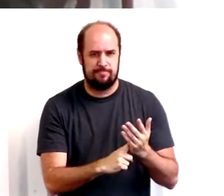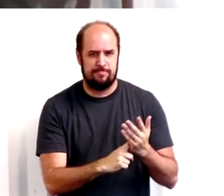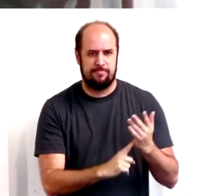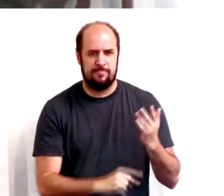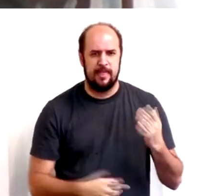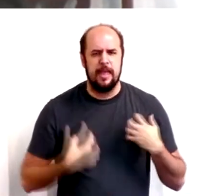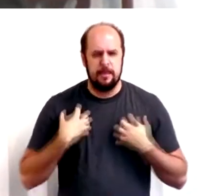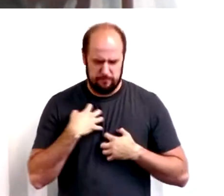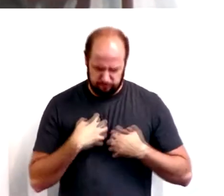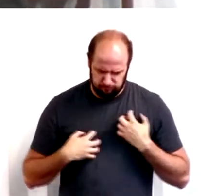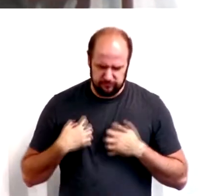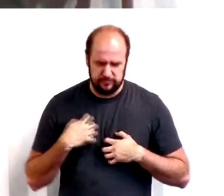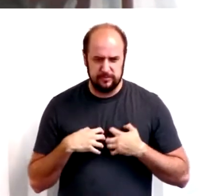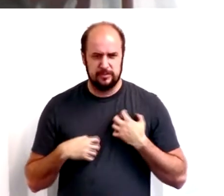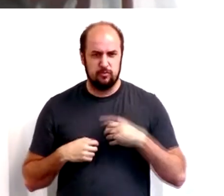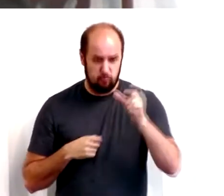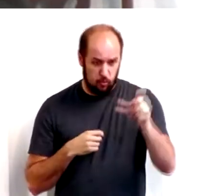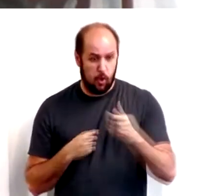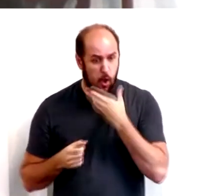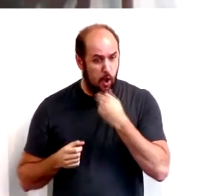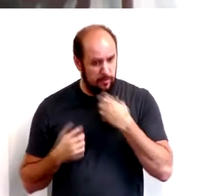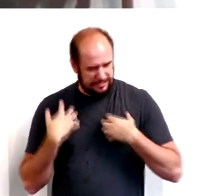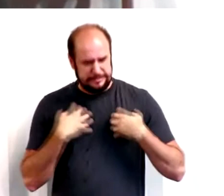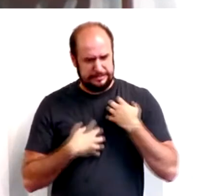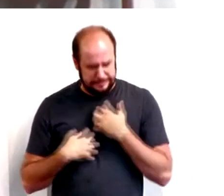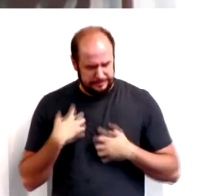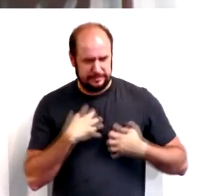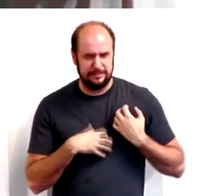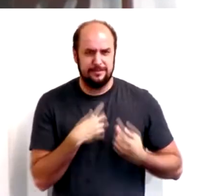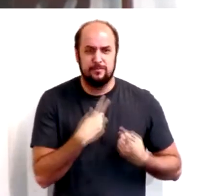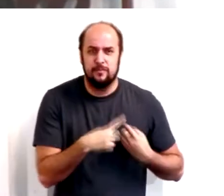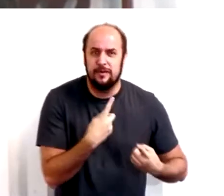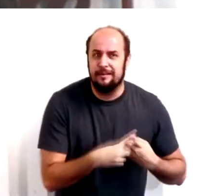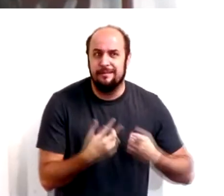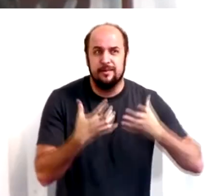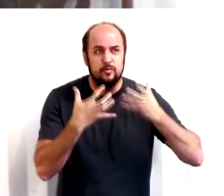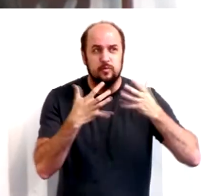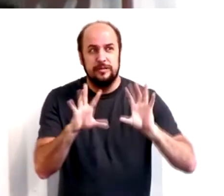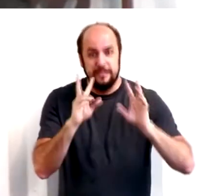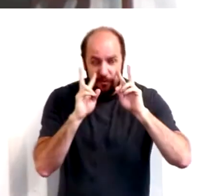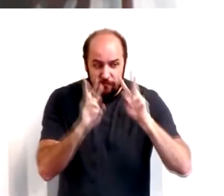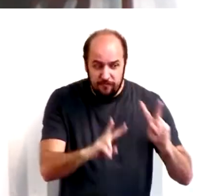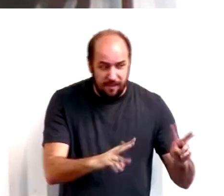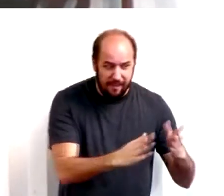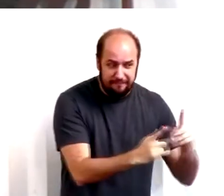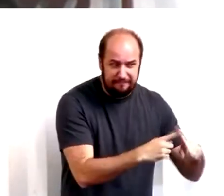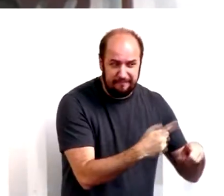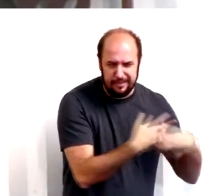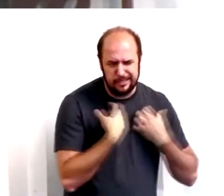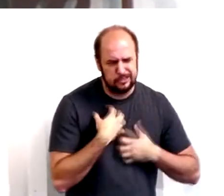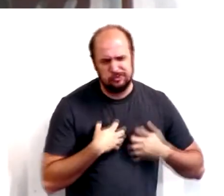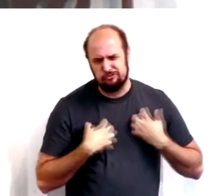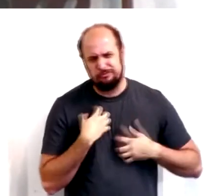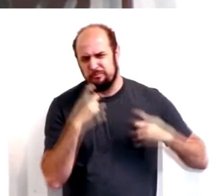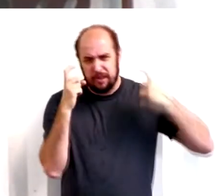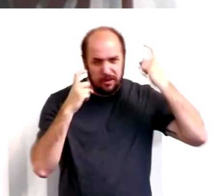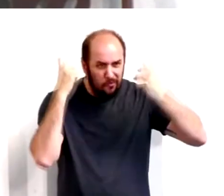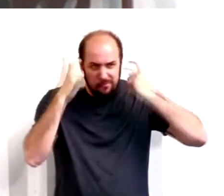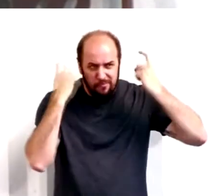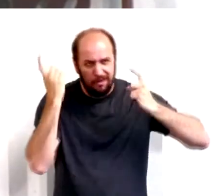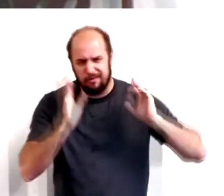angustiar Epafrodito. Porque ele não queria ver a sua igreja angustiada com ele.